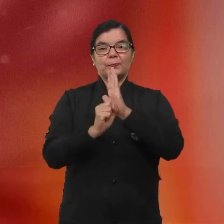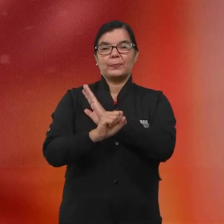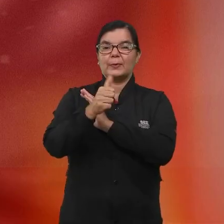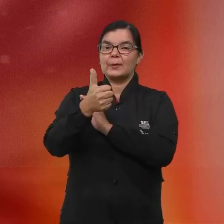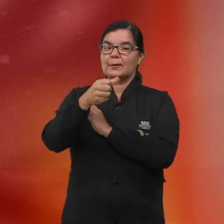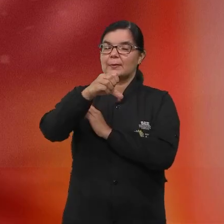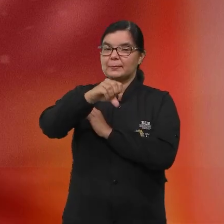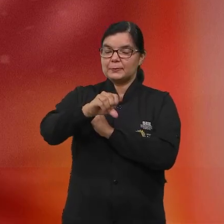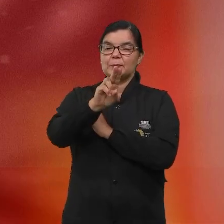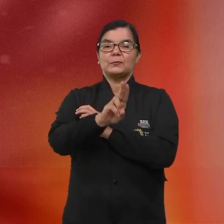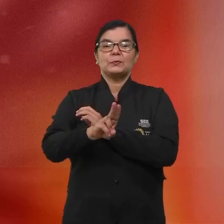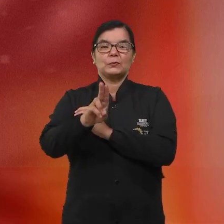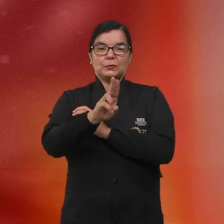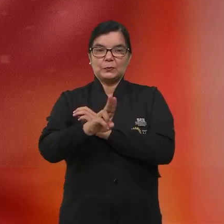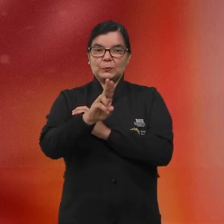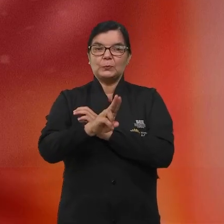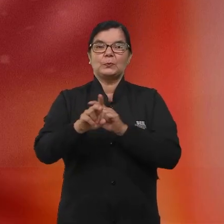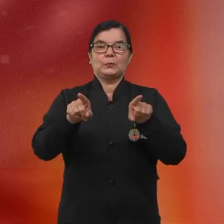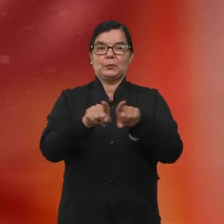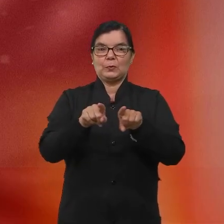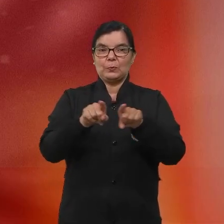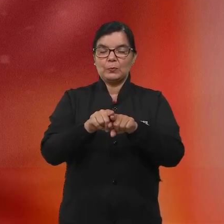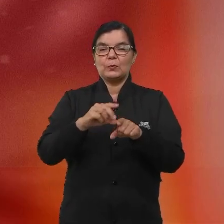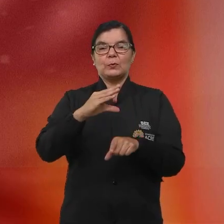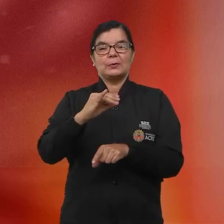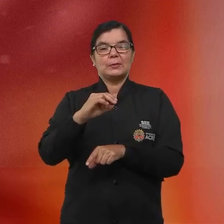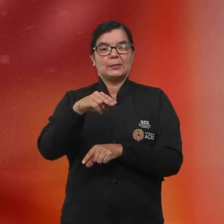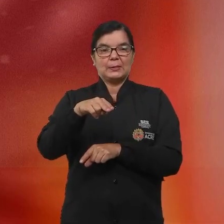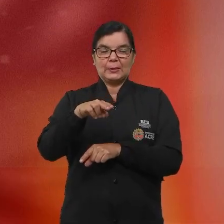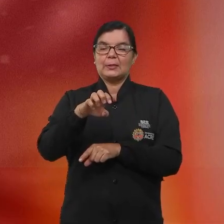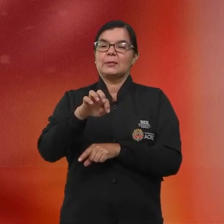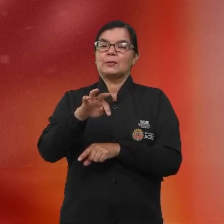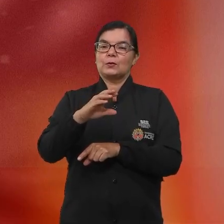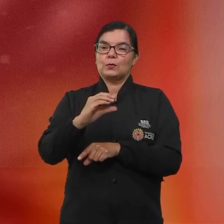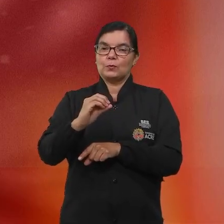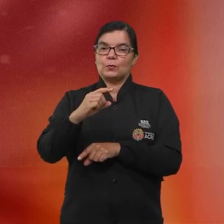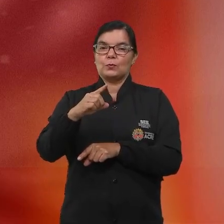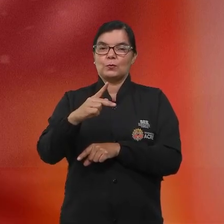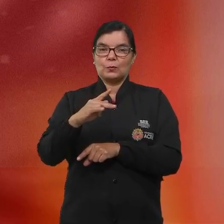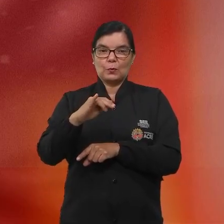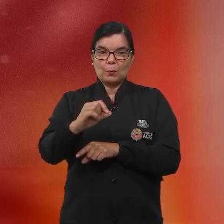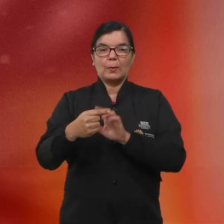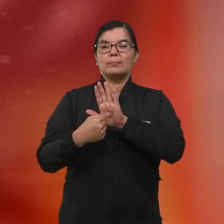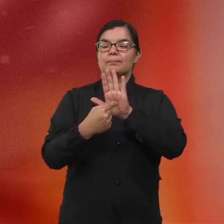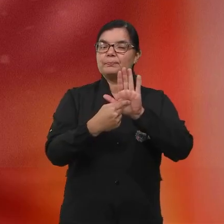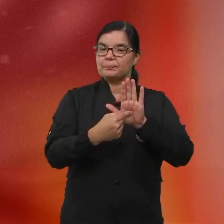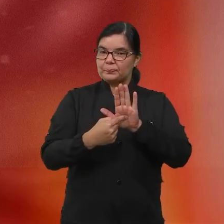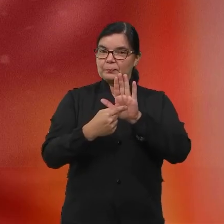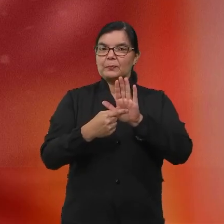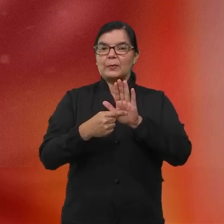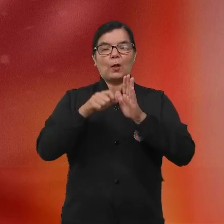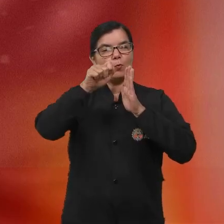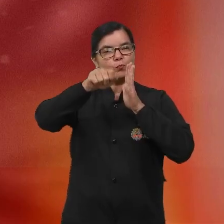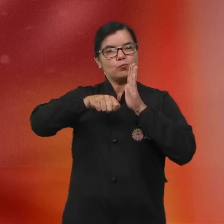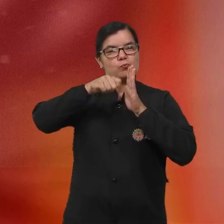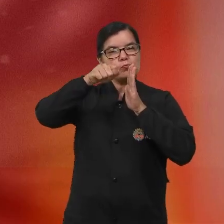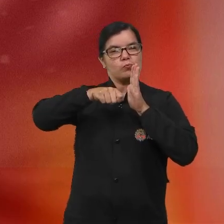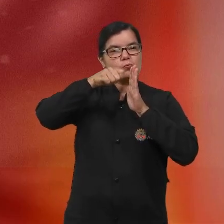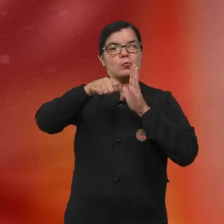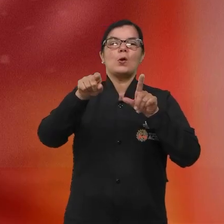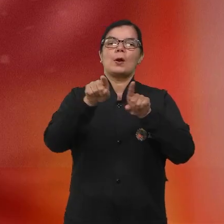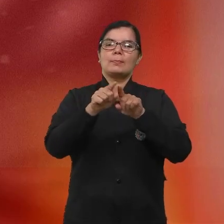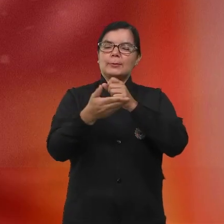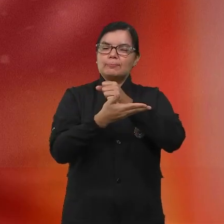XIX, utilizando os dispositivos como o cinetoscópio para apresentar imagens em movimento, estabelecendo